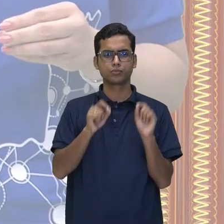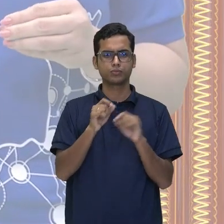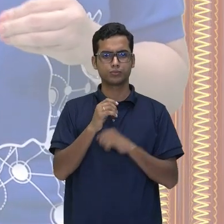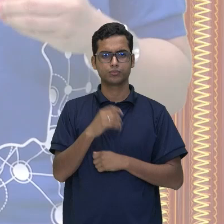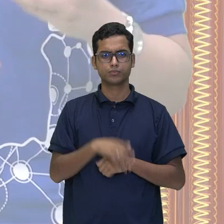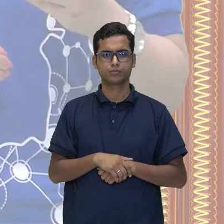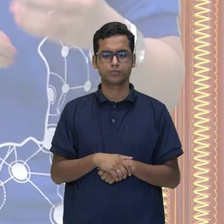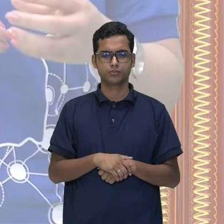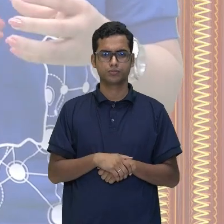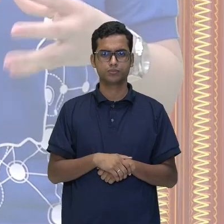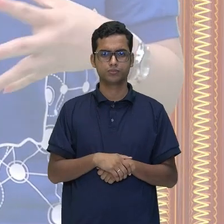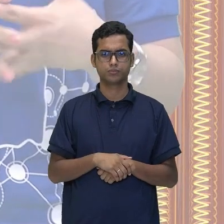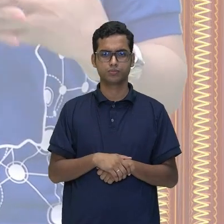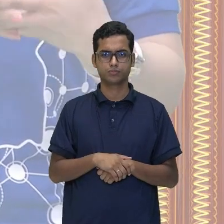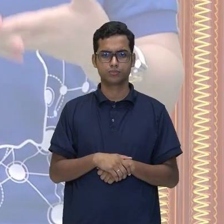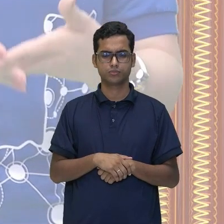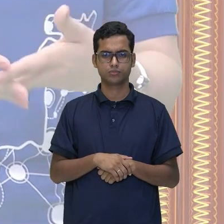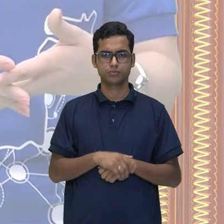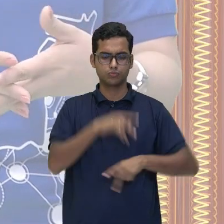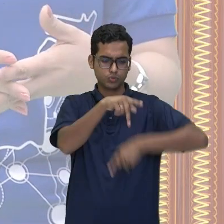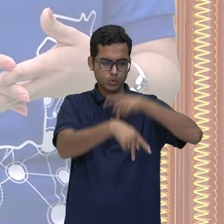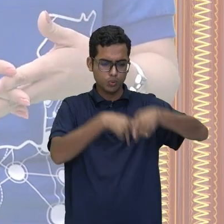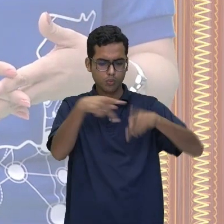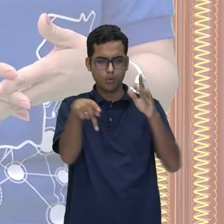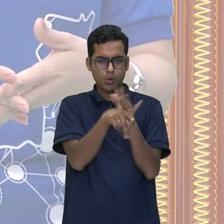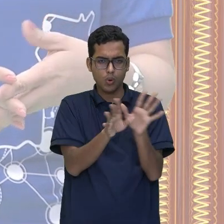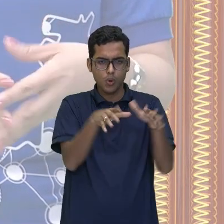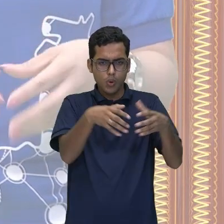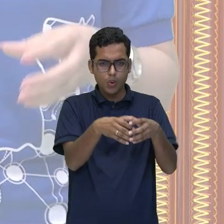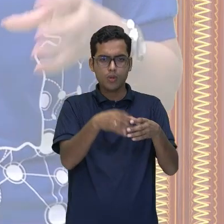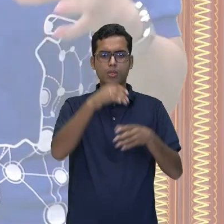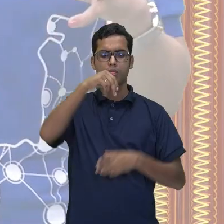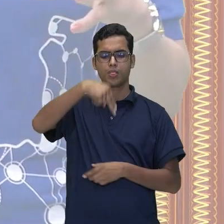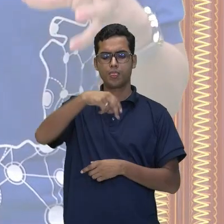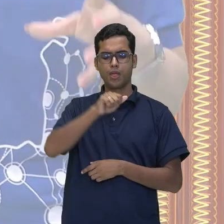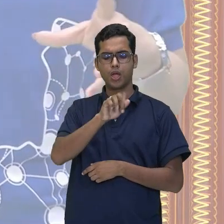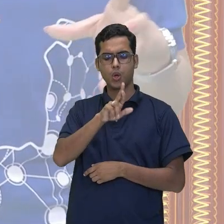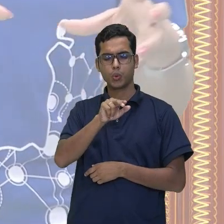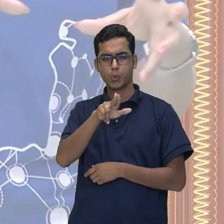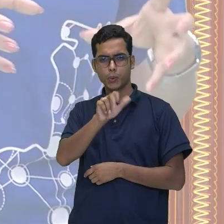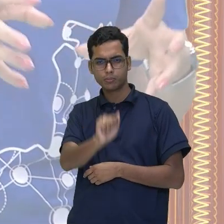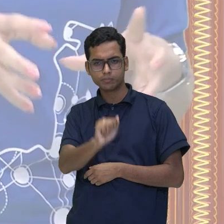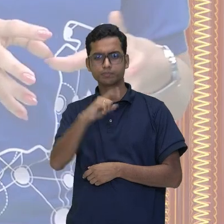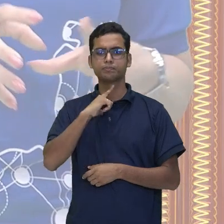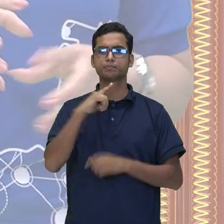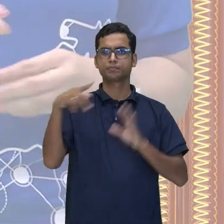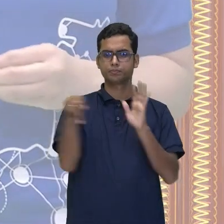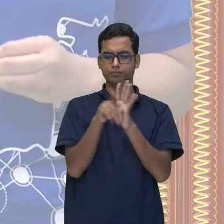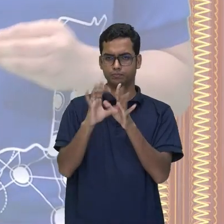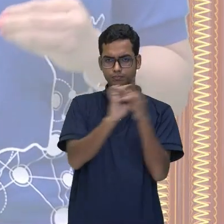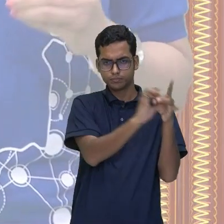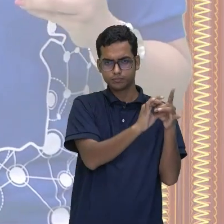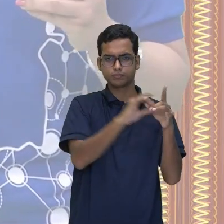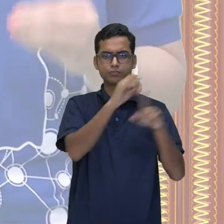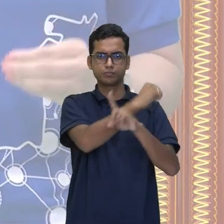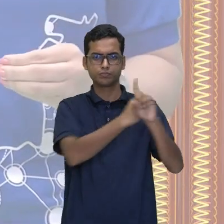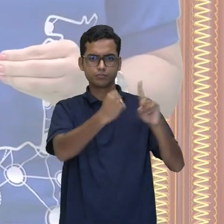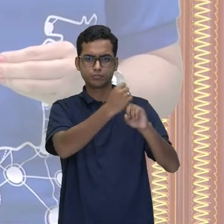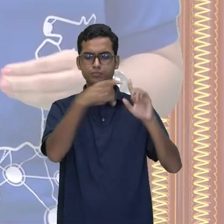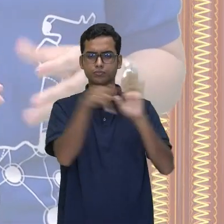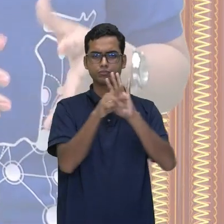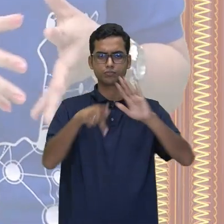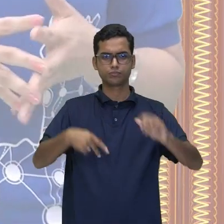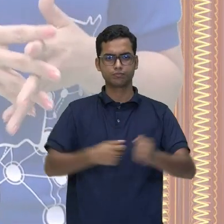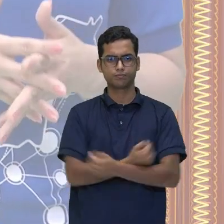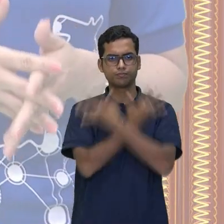era justamente uma das tribos ou dos aldeamentos indígenas presentes nesse contexto aí da sociedade